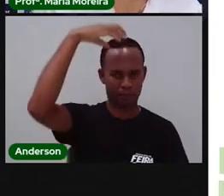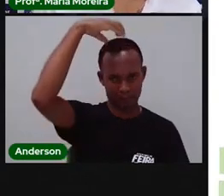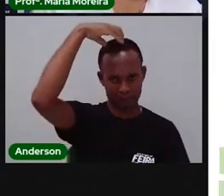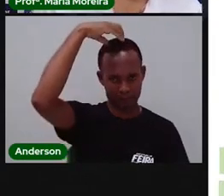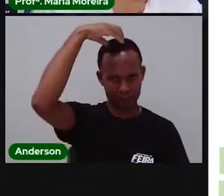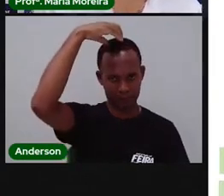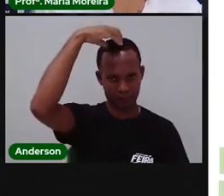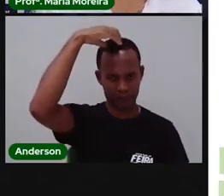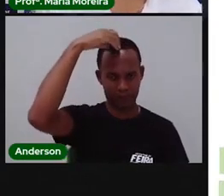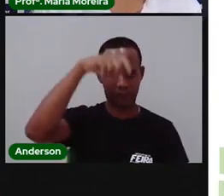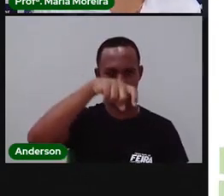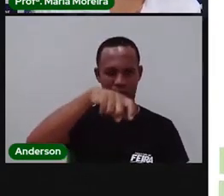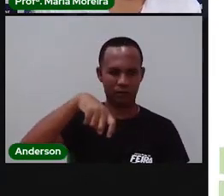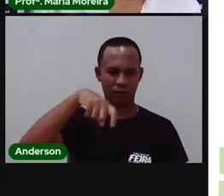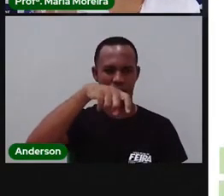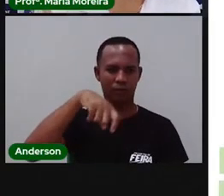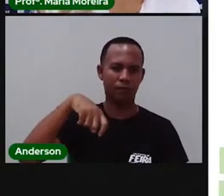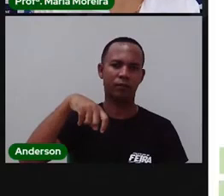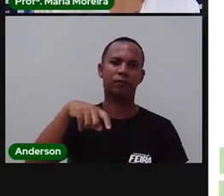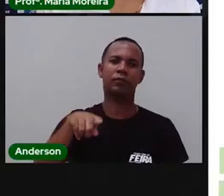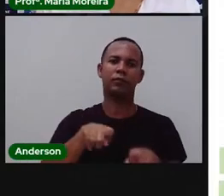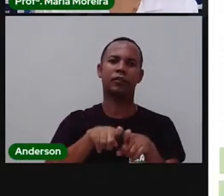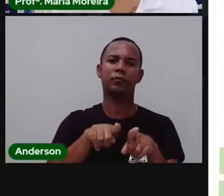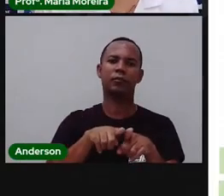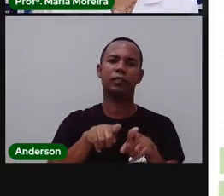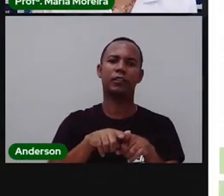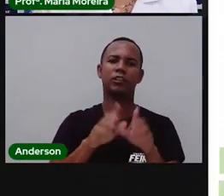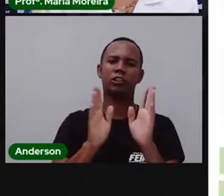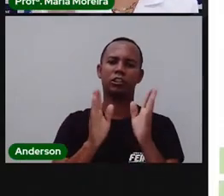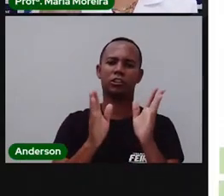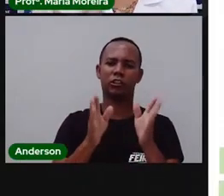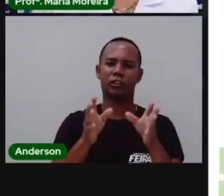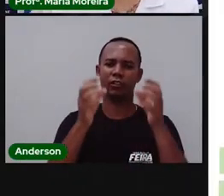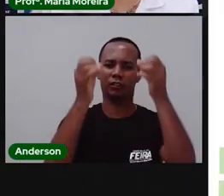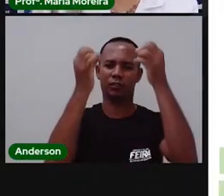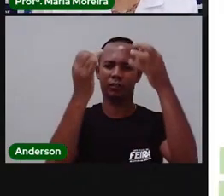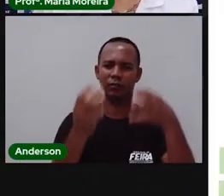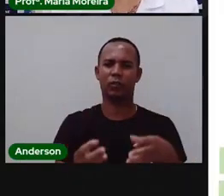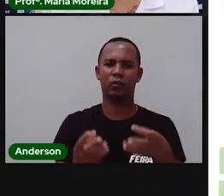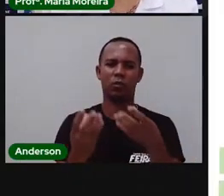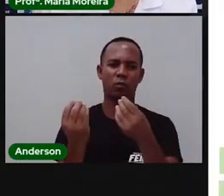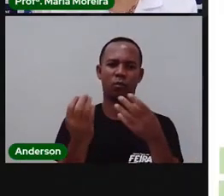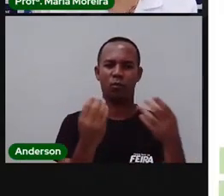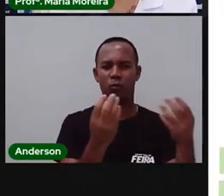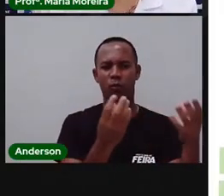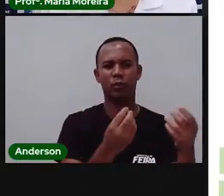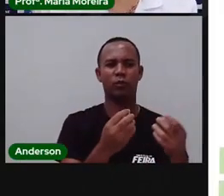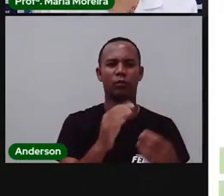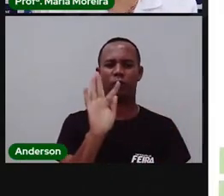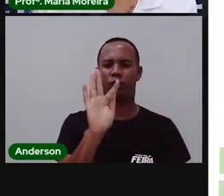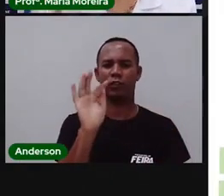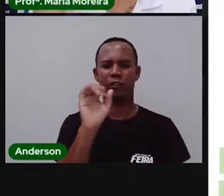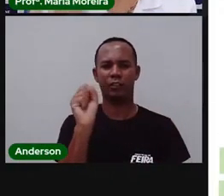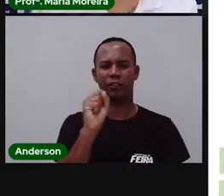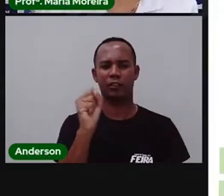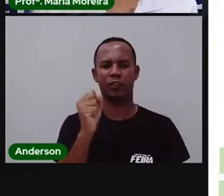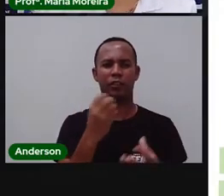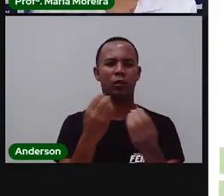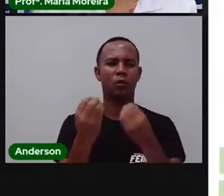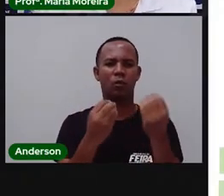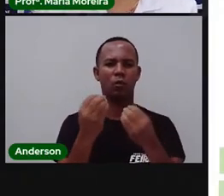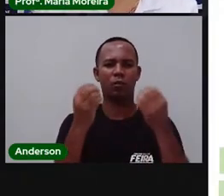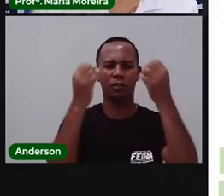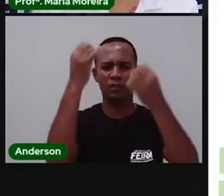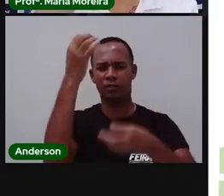Se vocês repararem, no decorrer dessas nossas 10 aulas, a Pró vem falando muito para vocês sobre Feira de Santana. E a gente conheceu